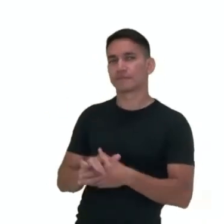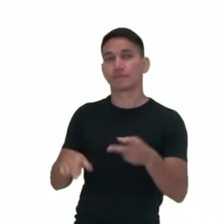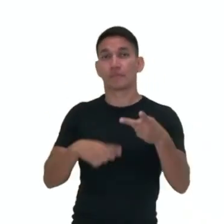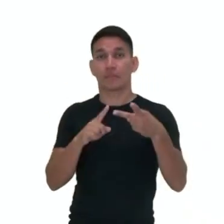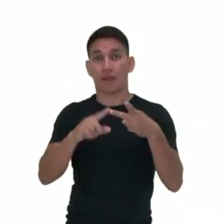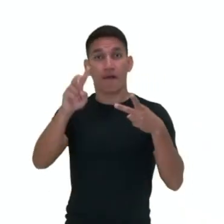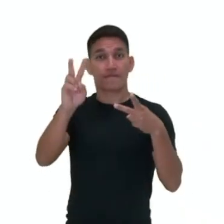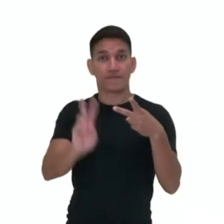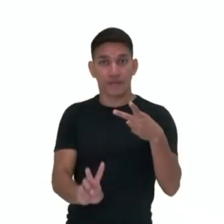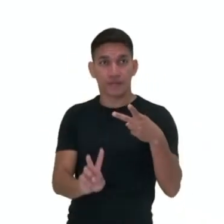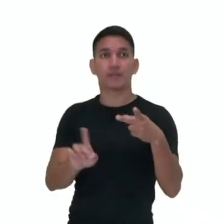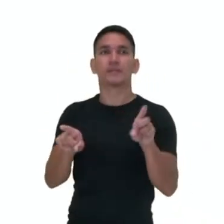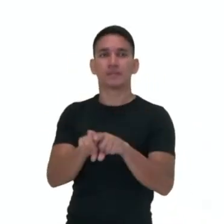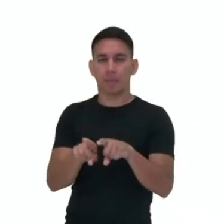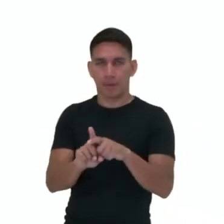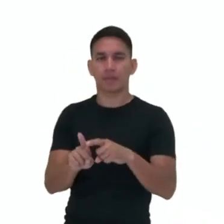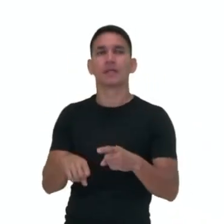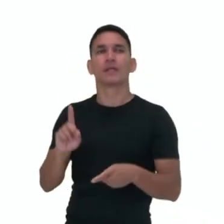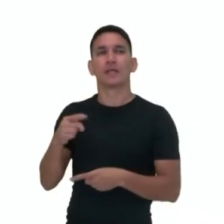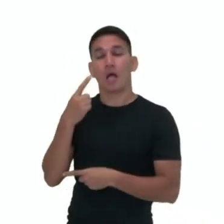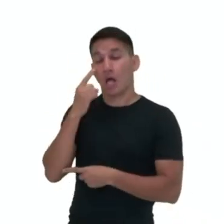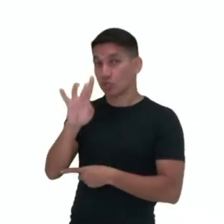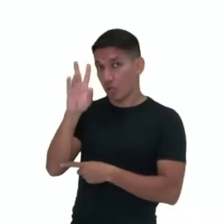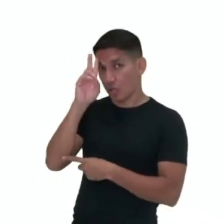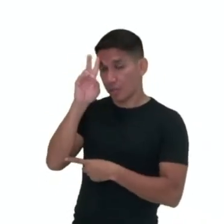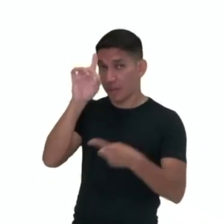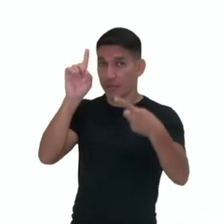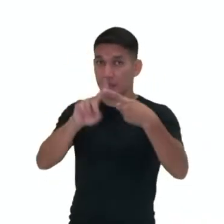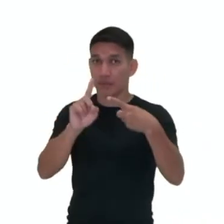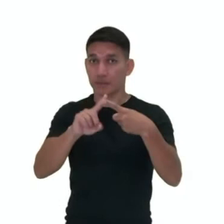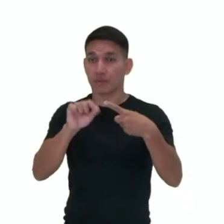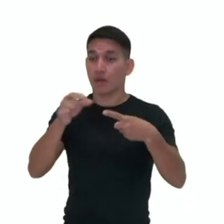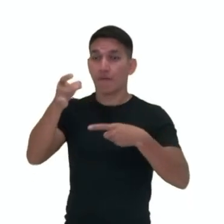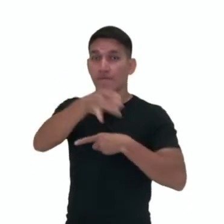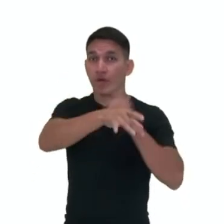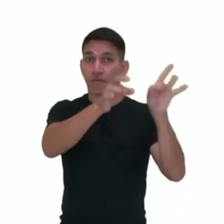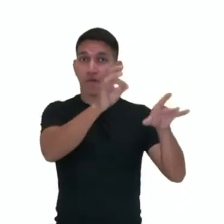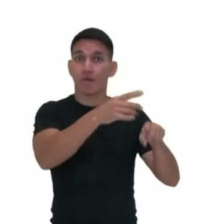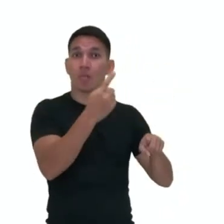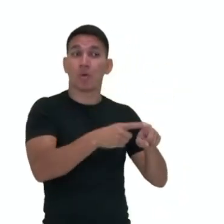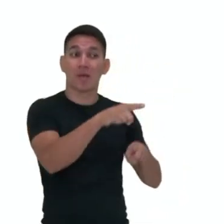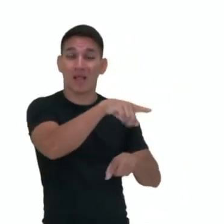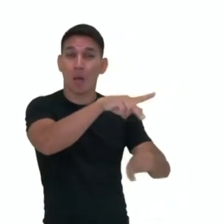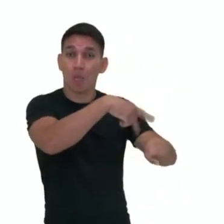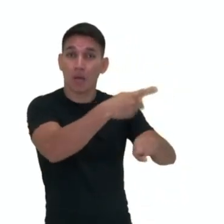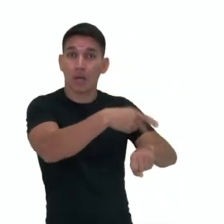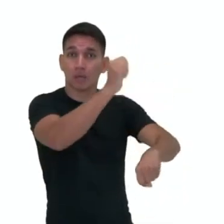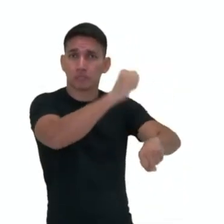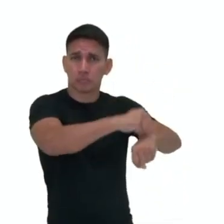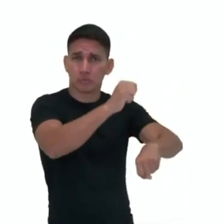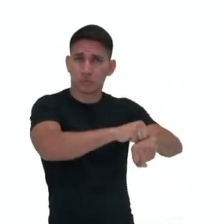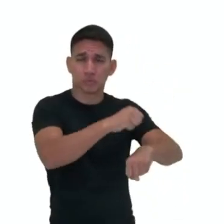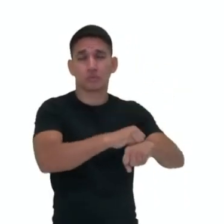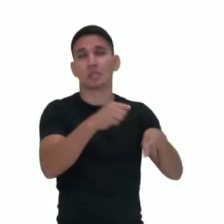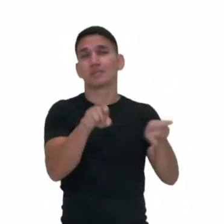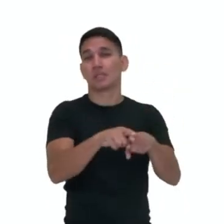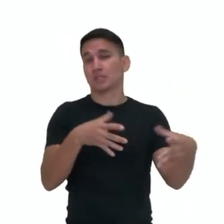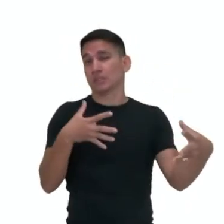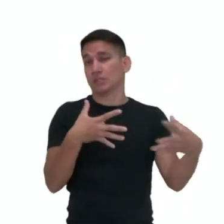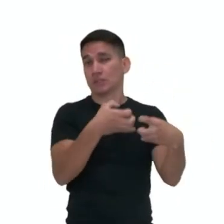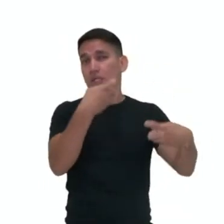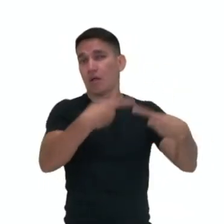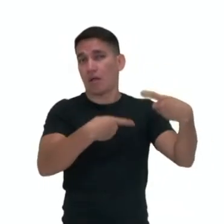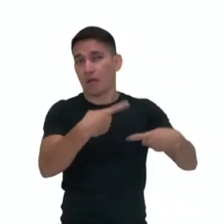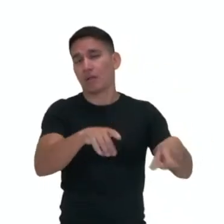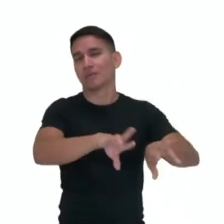por venezuelanos. É só relembrando aqui os haitianos fugindo aí de situação de pobreza em seu país, conflitos políticos, né? E